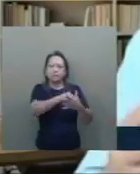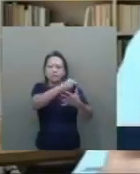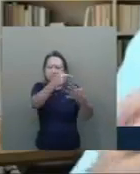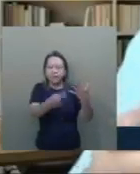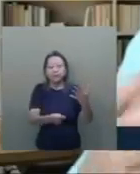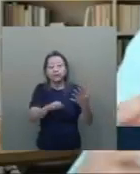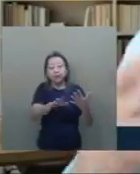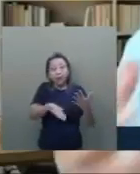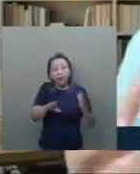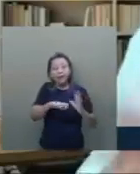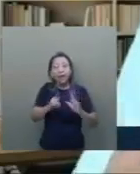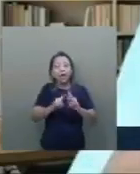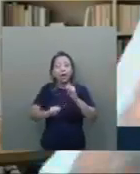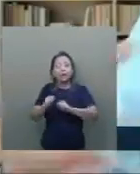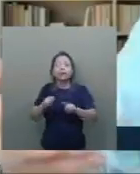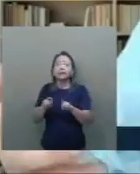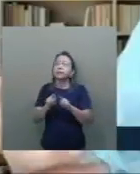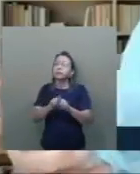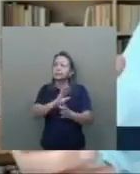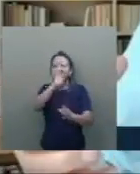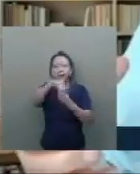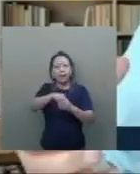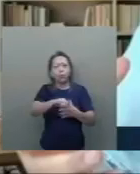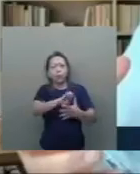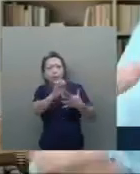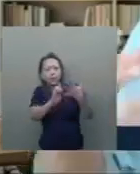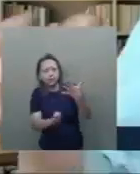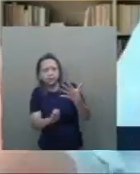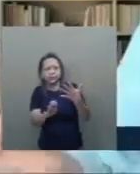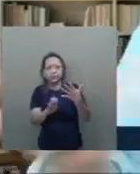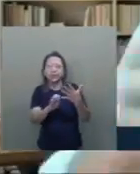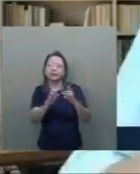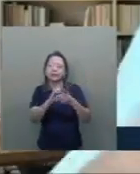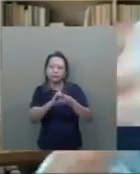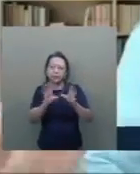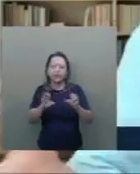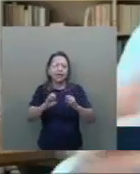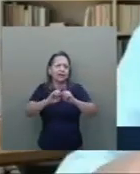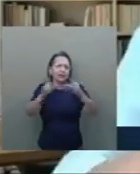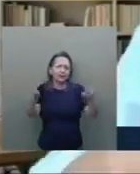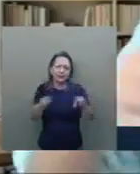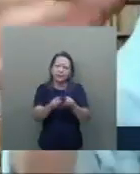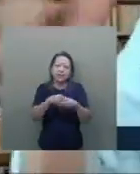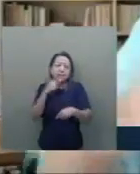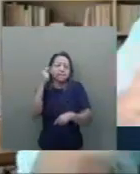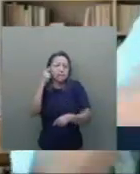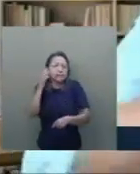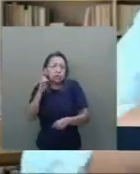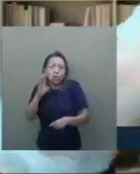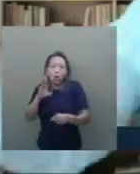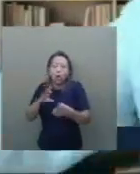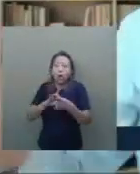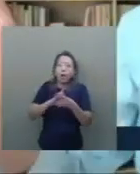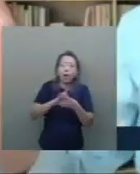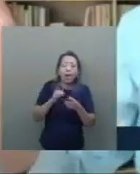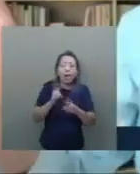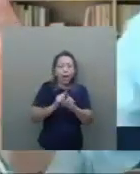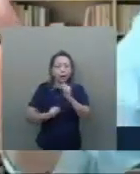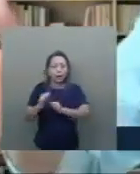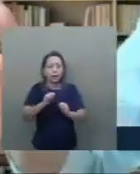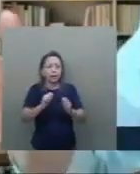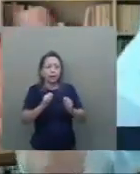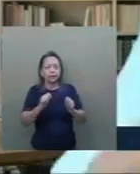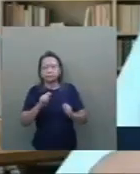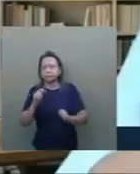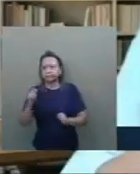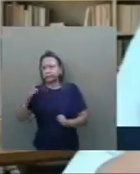tem que ser também um eixo da democracia. E claro que não tem que pensar em economia só numa visão de extrema esquerda ou de extrema